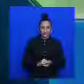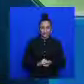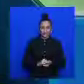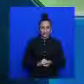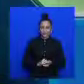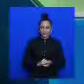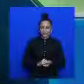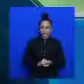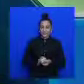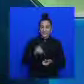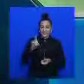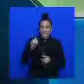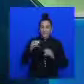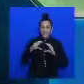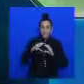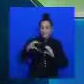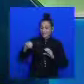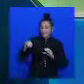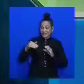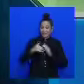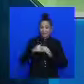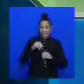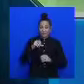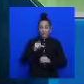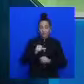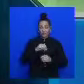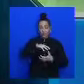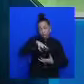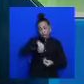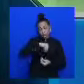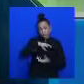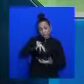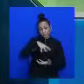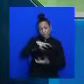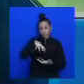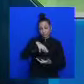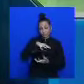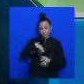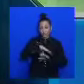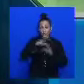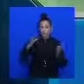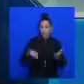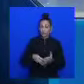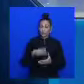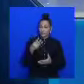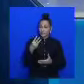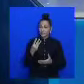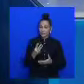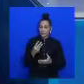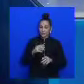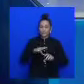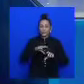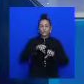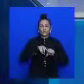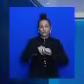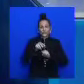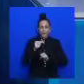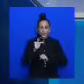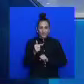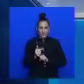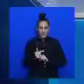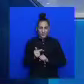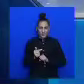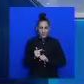E agora sim, já temos as 10 bolas numeradas de 0 a 9, girando e sendo embaralhadas dentro do terceiro globo, o globo do